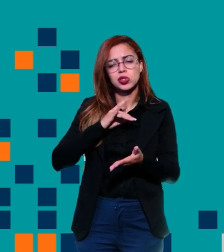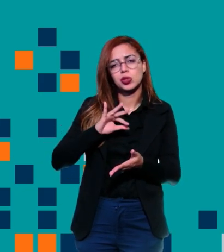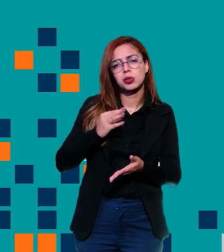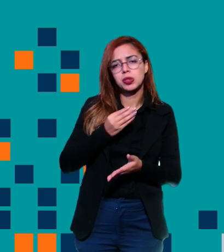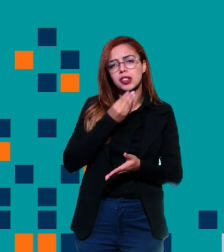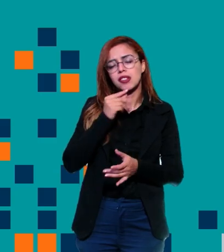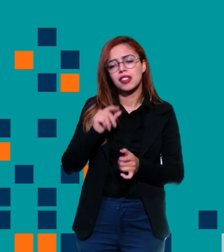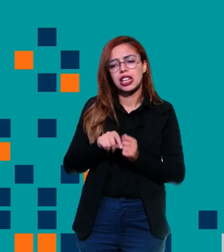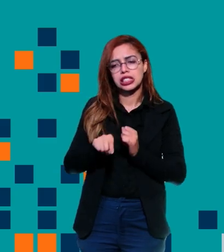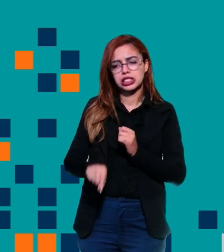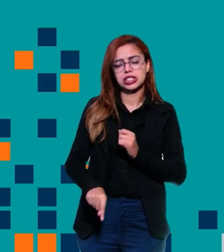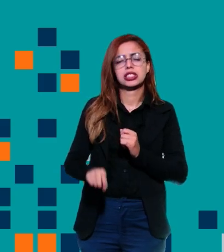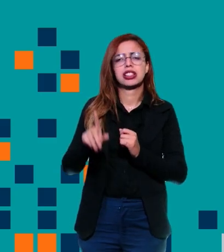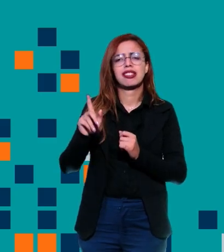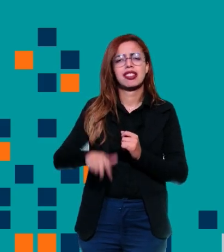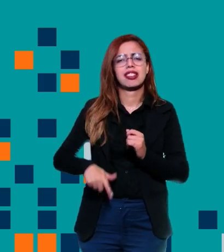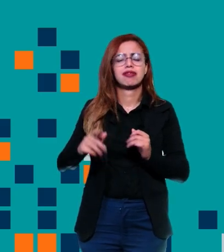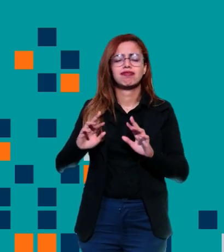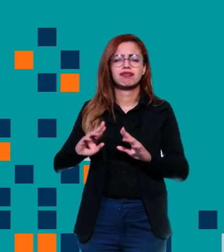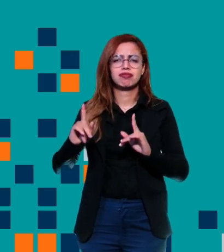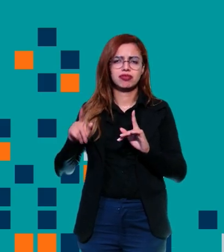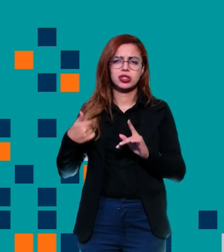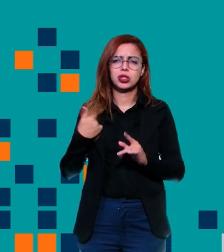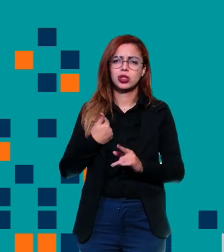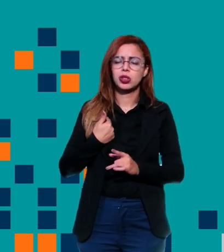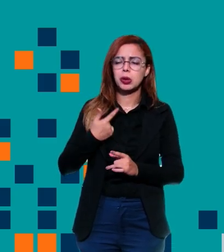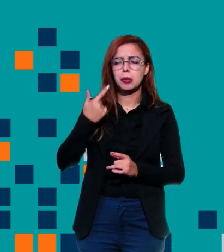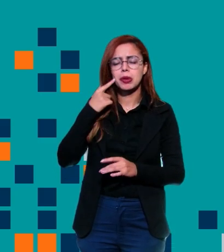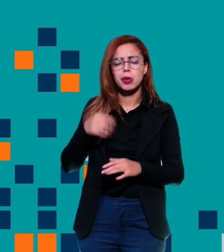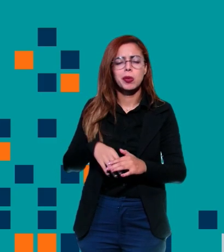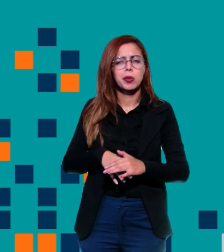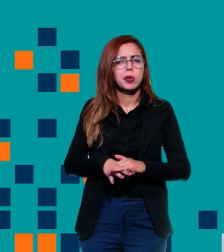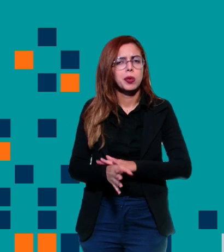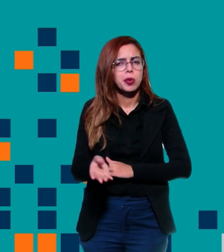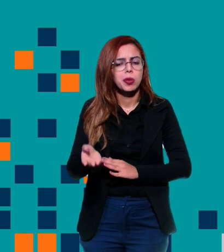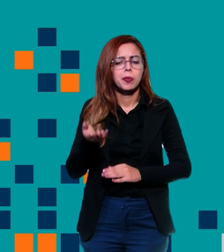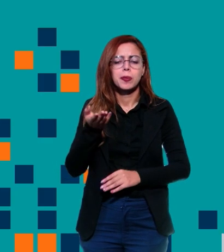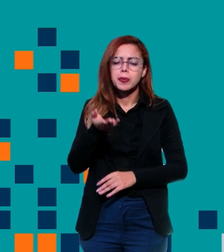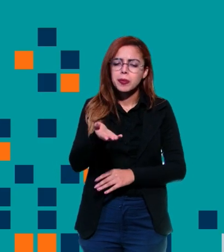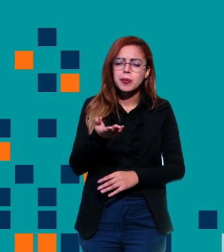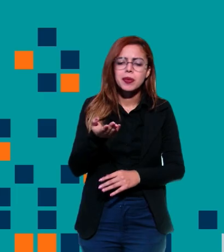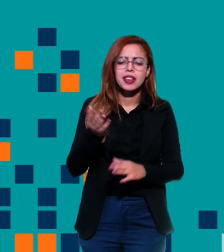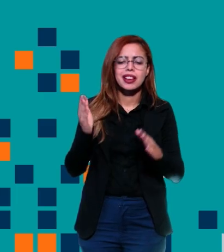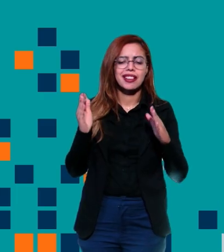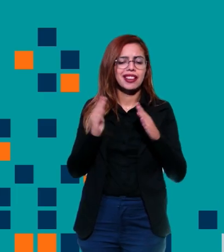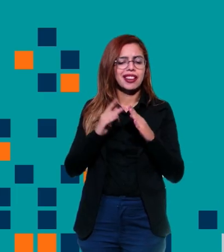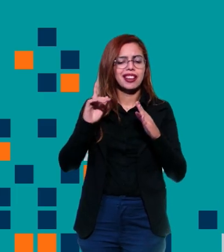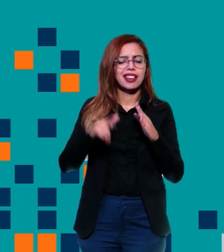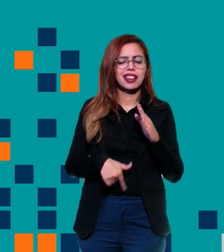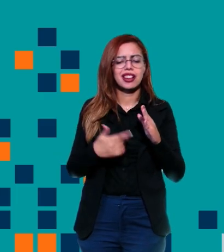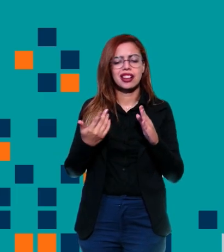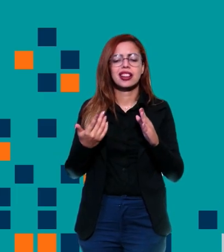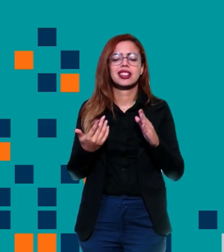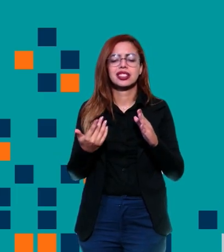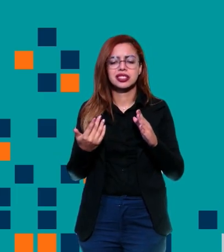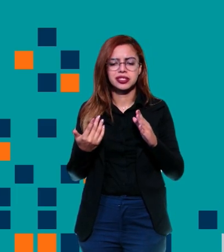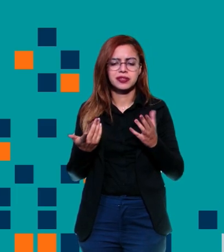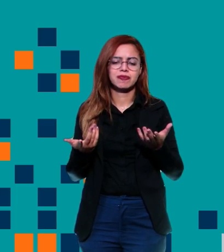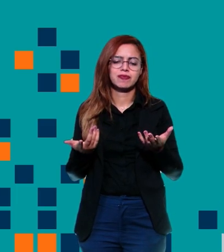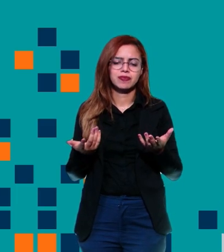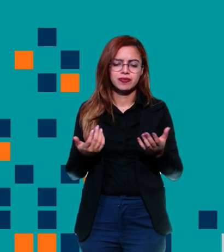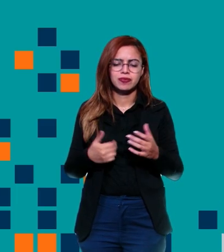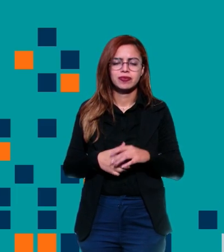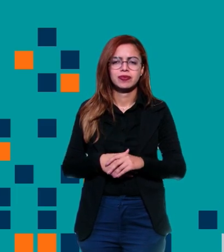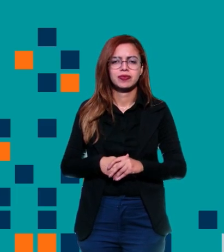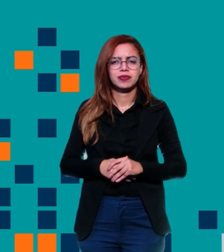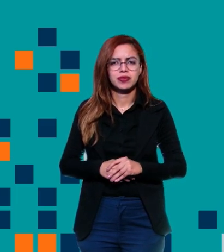fazer, completamente diferente do que a gente estava acostumado. Essa casa, eu digo que foi uma